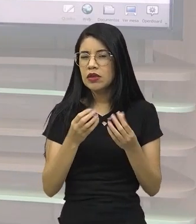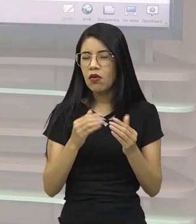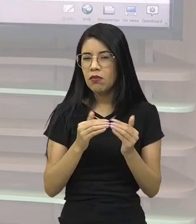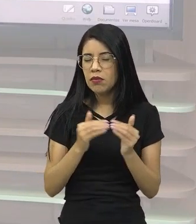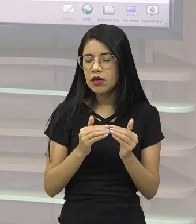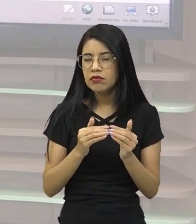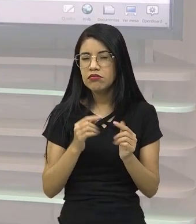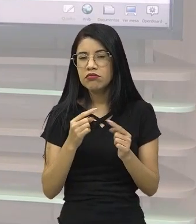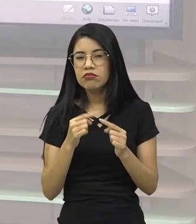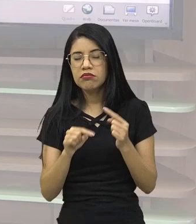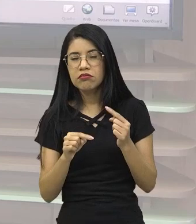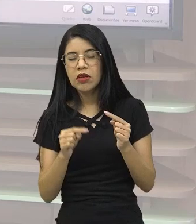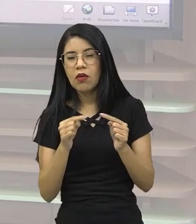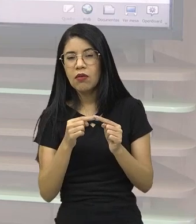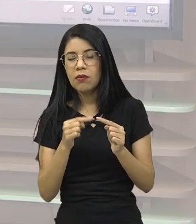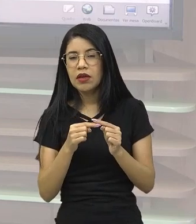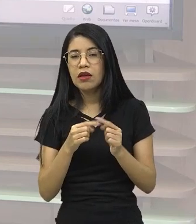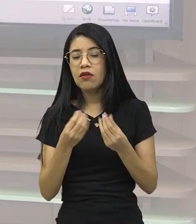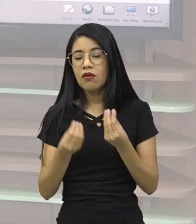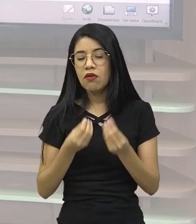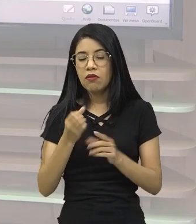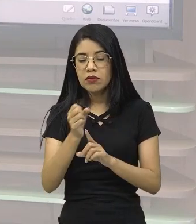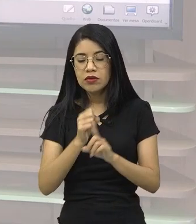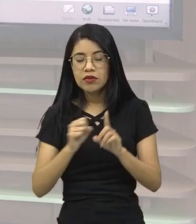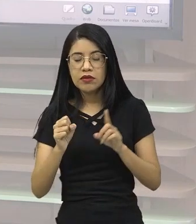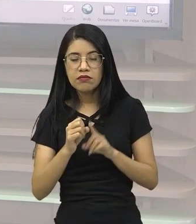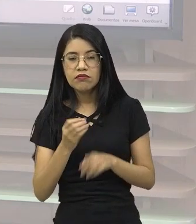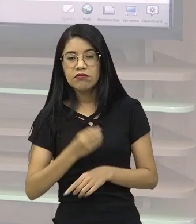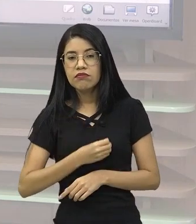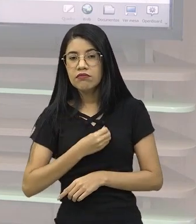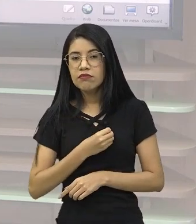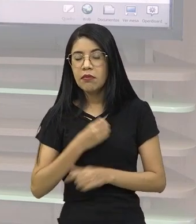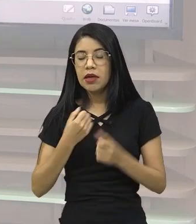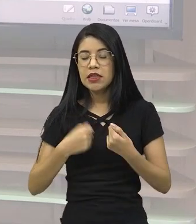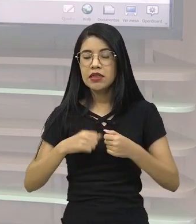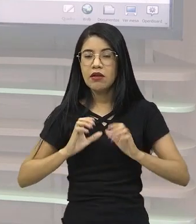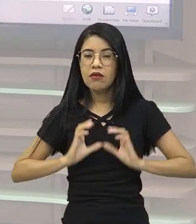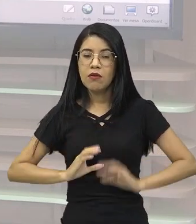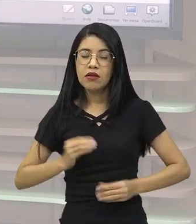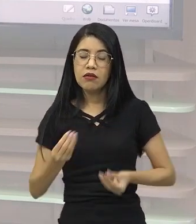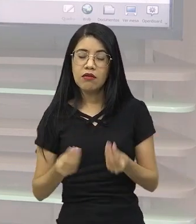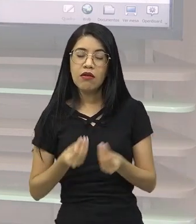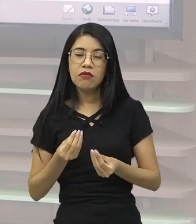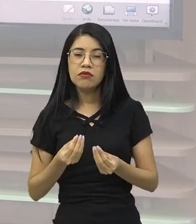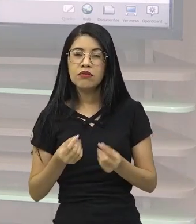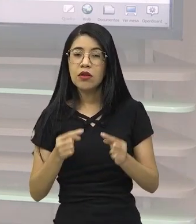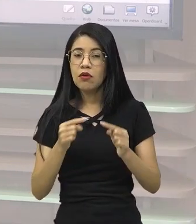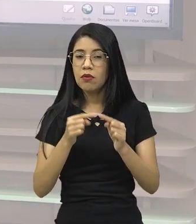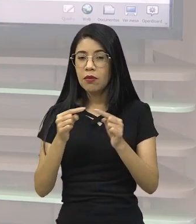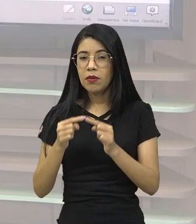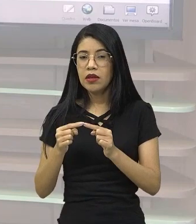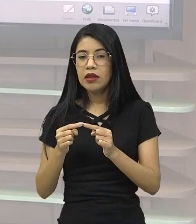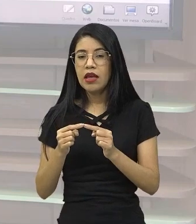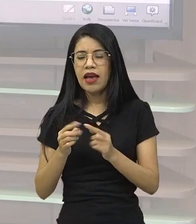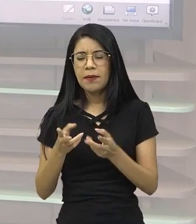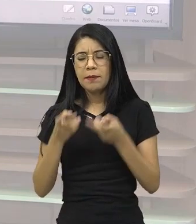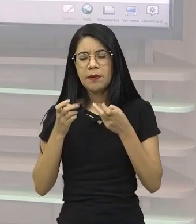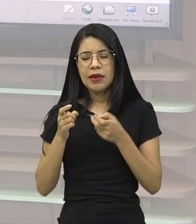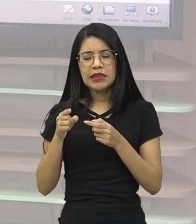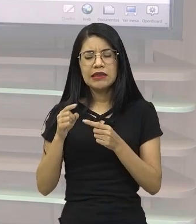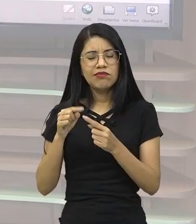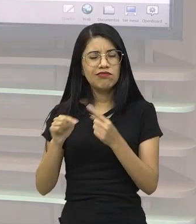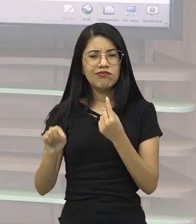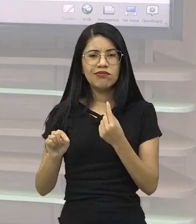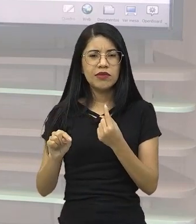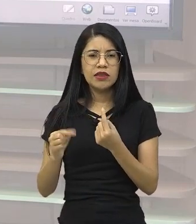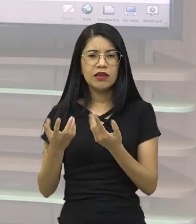ser humano deve viver em sociedade e se comportar. Aí você vai vendo para exatamente não agir daquela forma. Muito